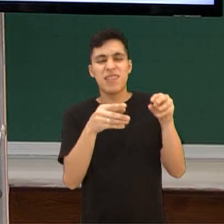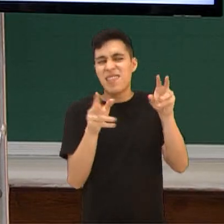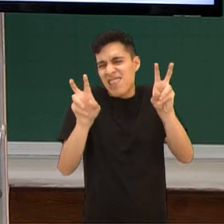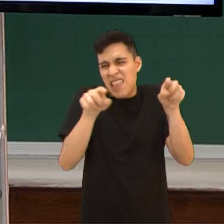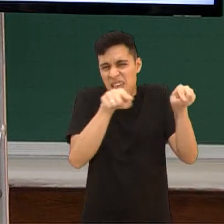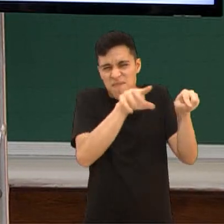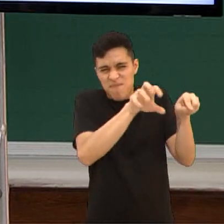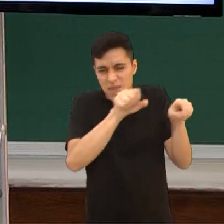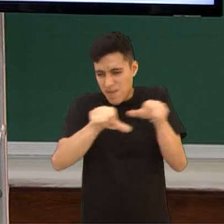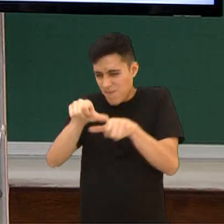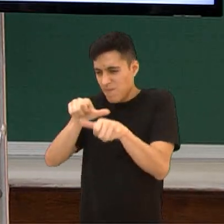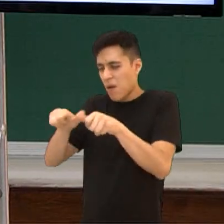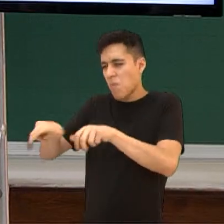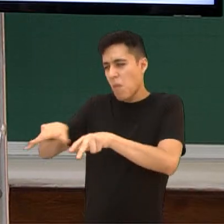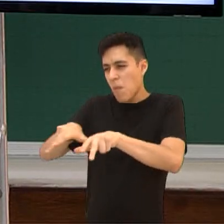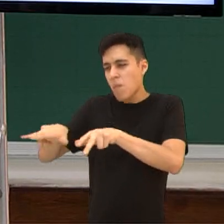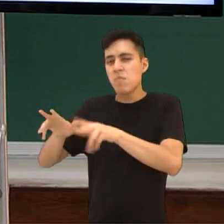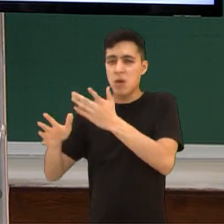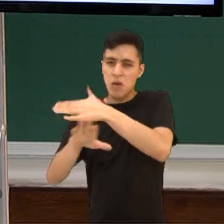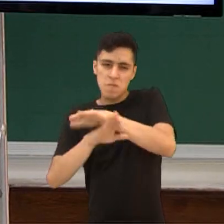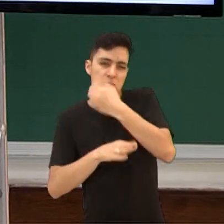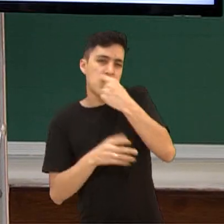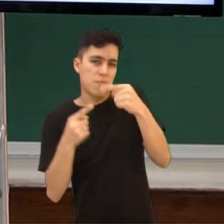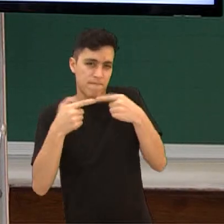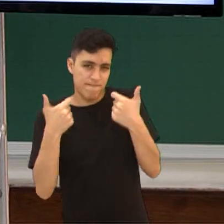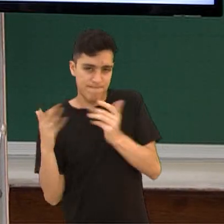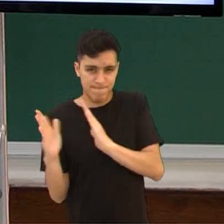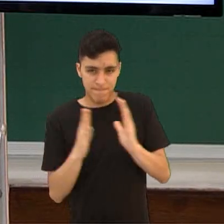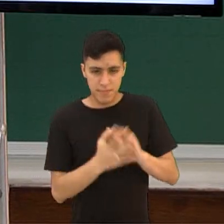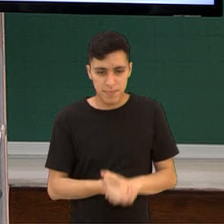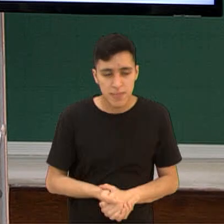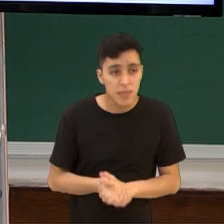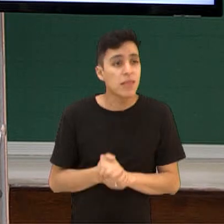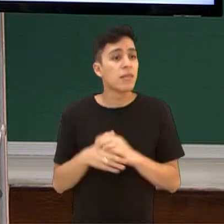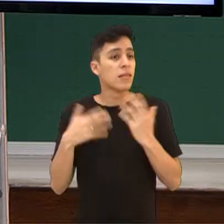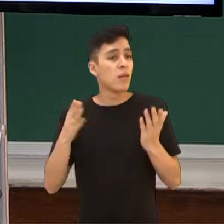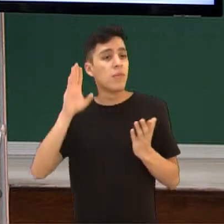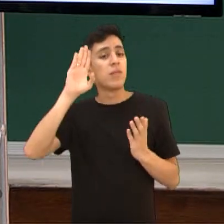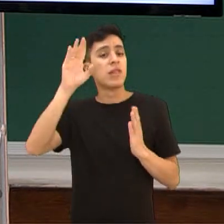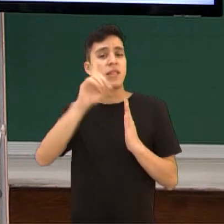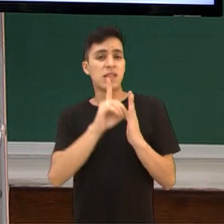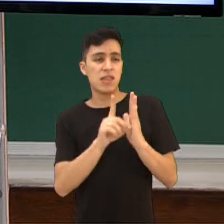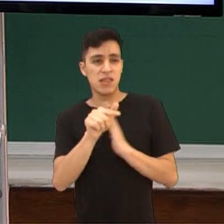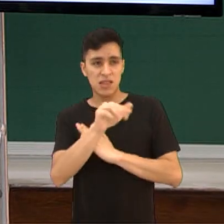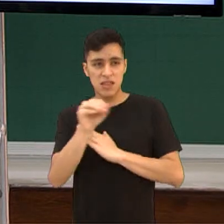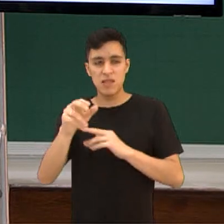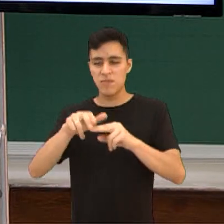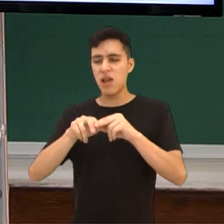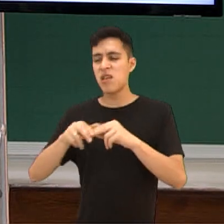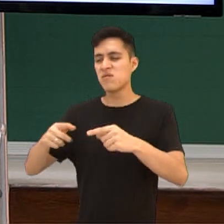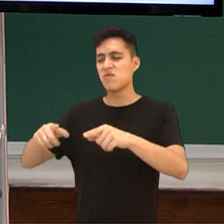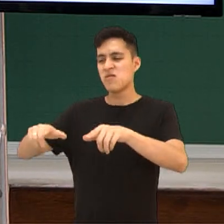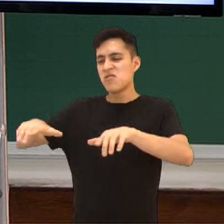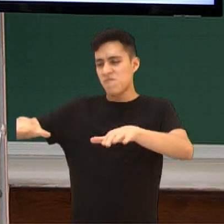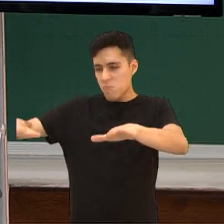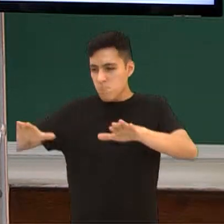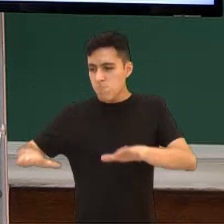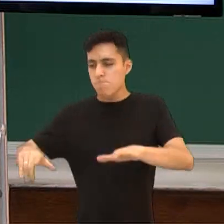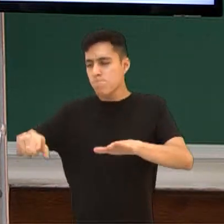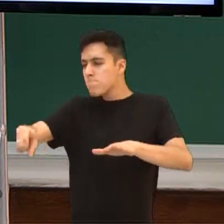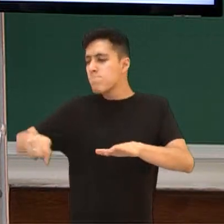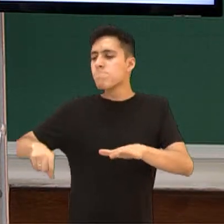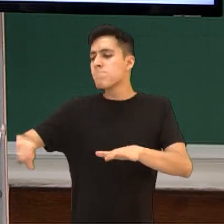músicas até clássicos que eles acabam se misturando. Principalmente na década de 70, com sintetizadores que eram usados